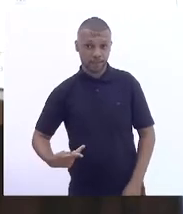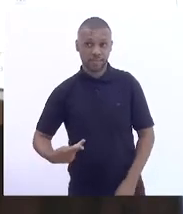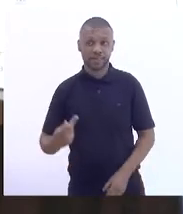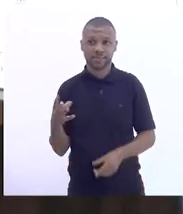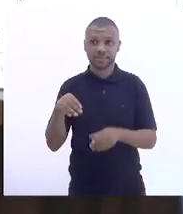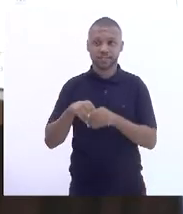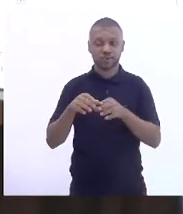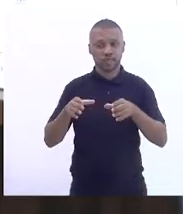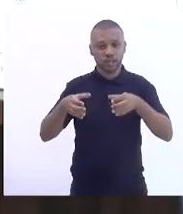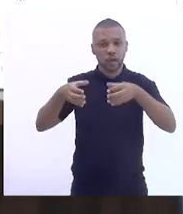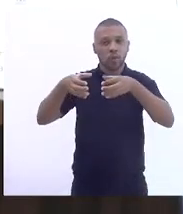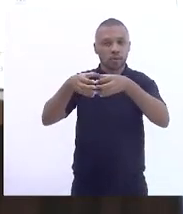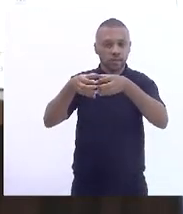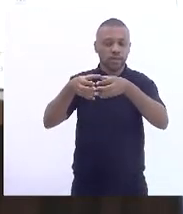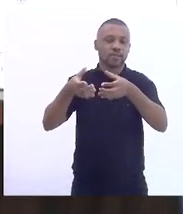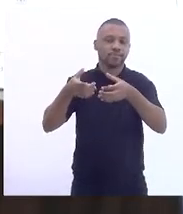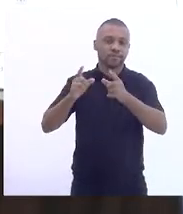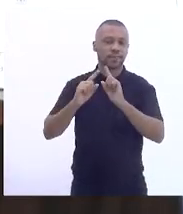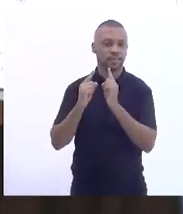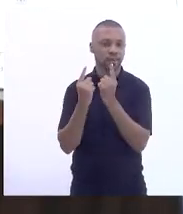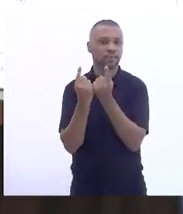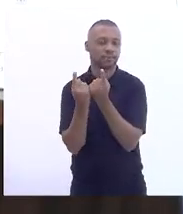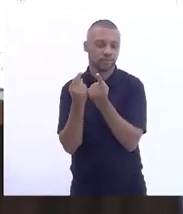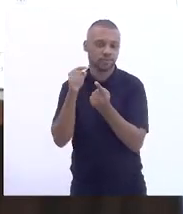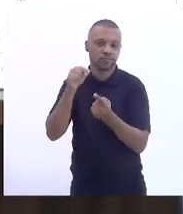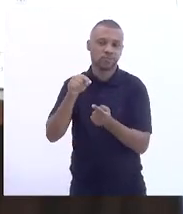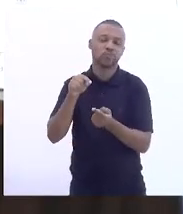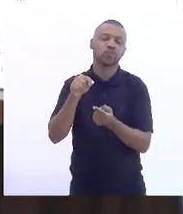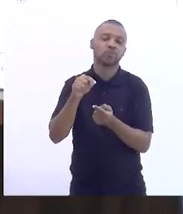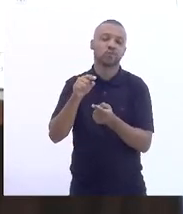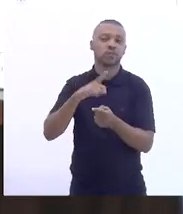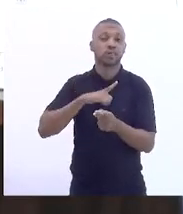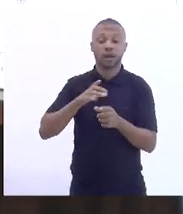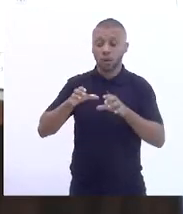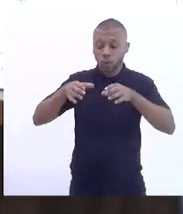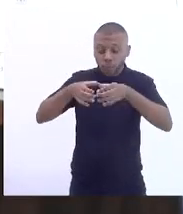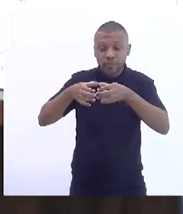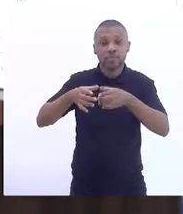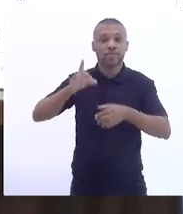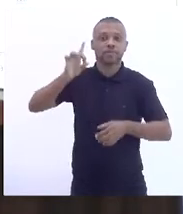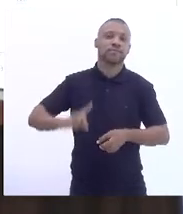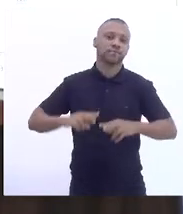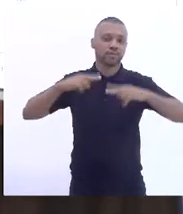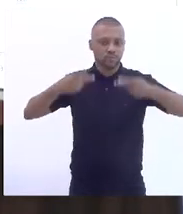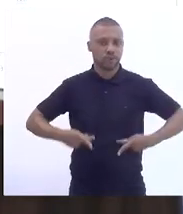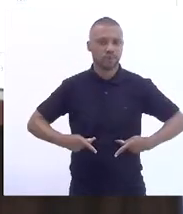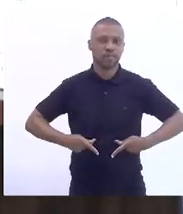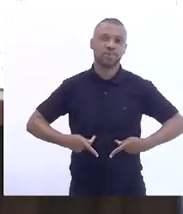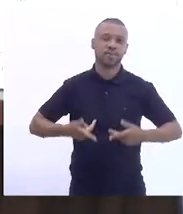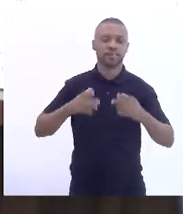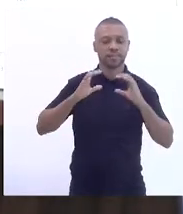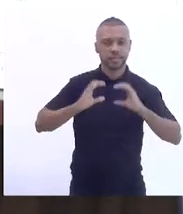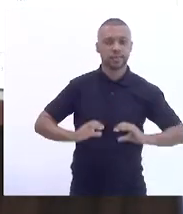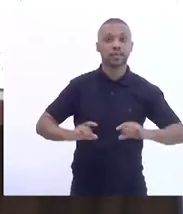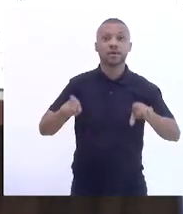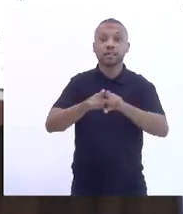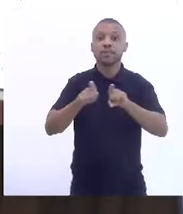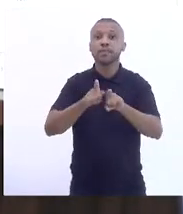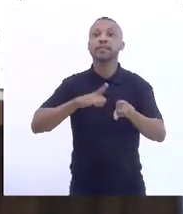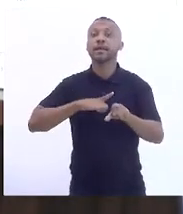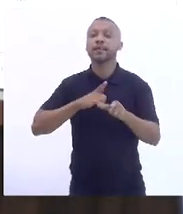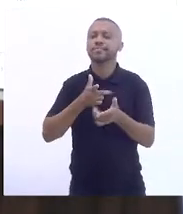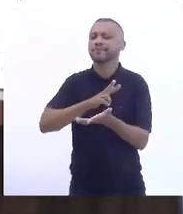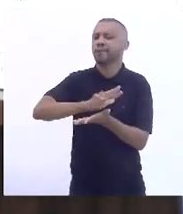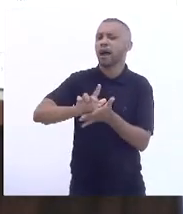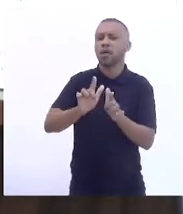dessa audiência pública a partir da presidência da comissão de defesa dos direitos humanos e cidadania EA que uma unidade